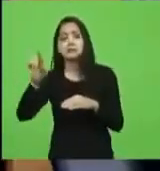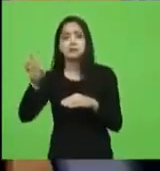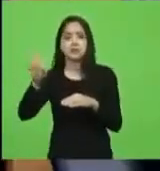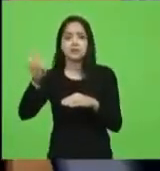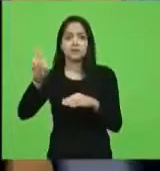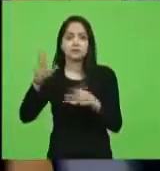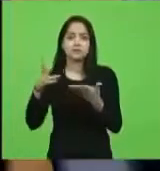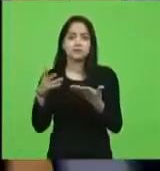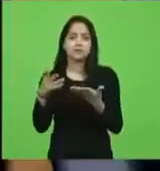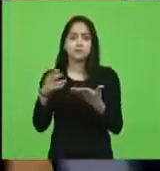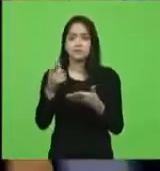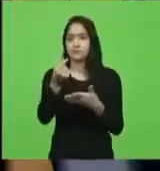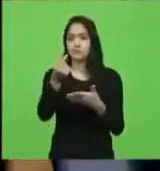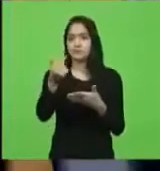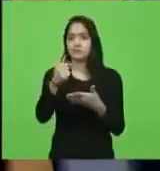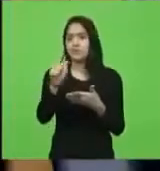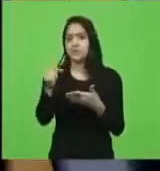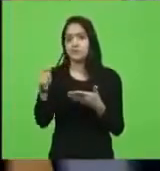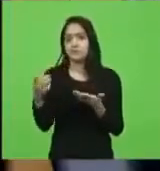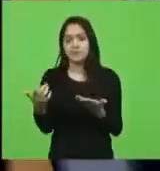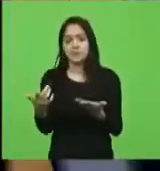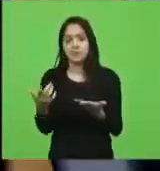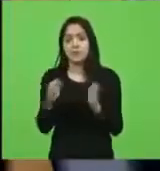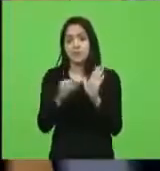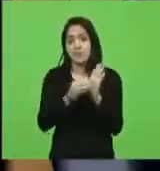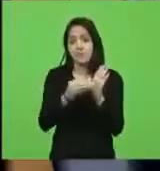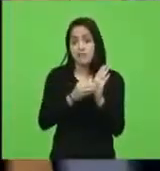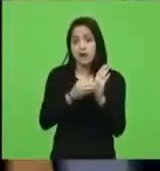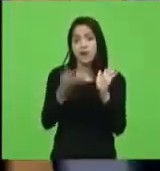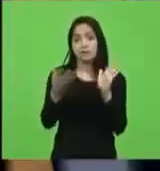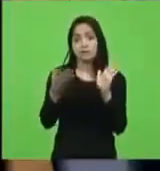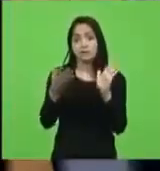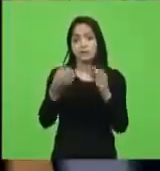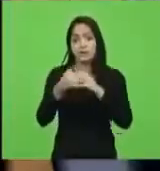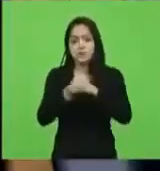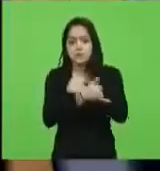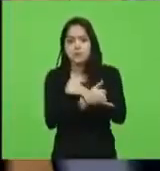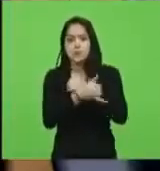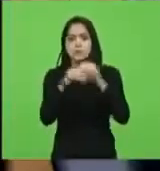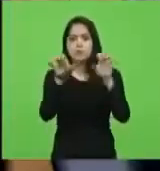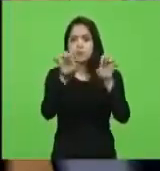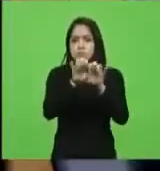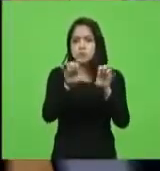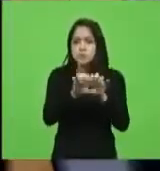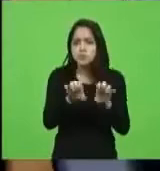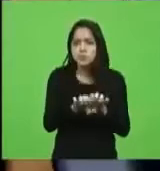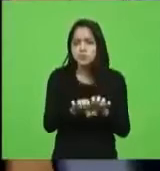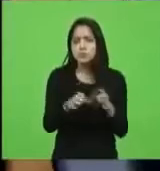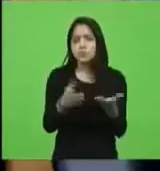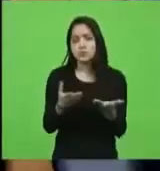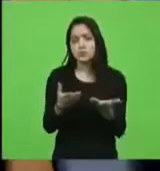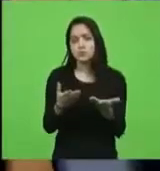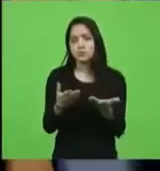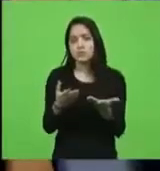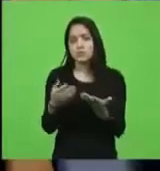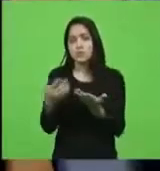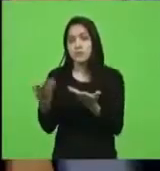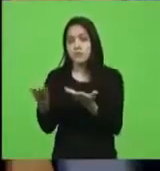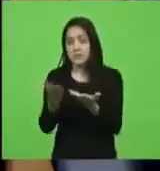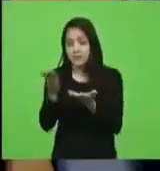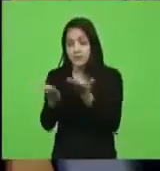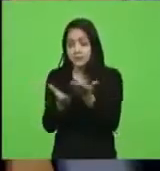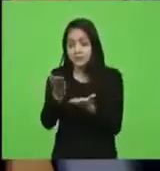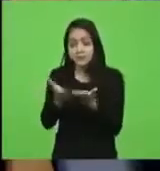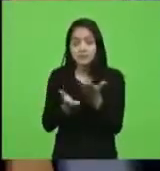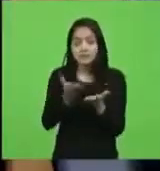têm dinheiro. Fora a falta de estrutura física para atender, deputado Ismael, essas crianças